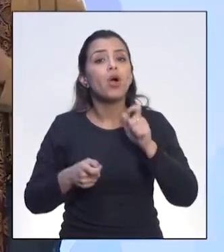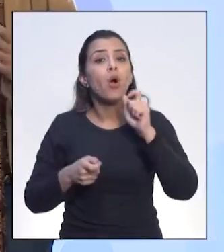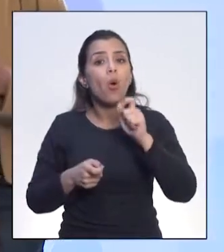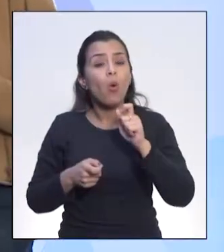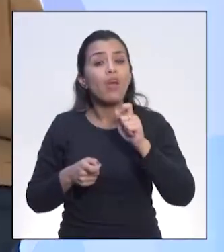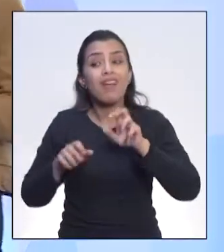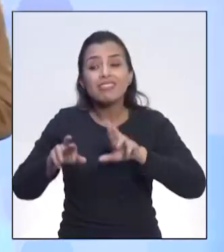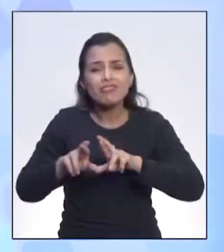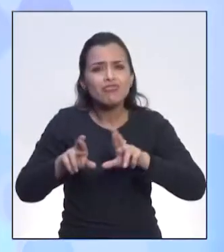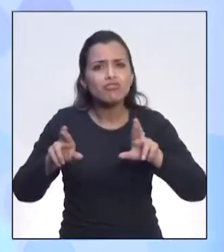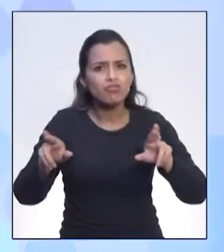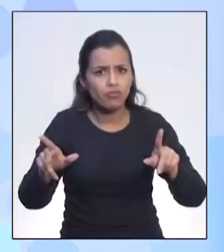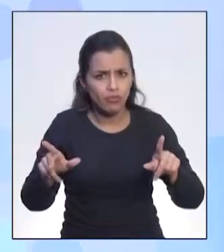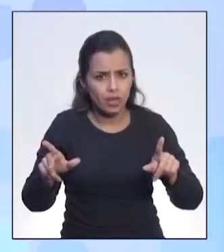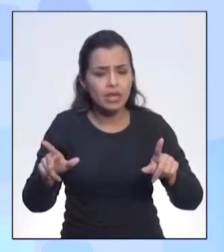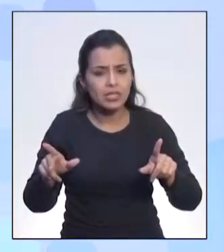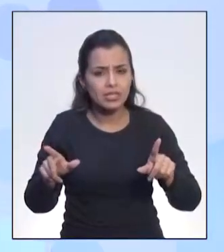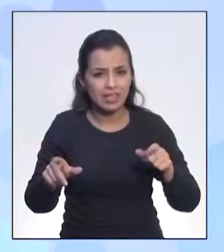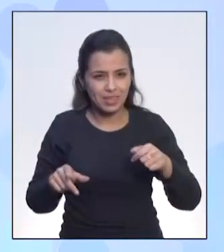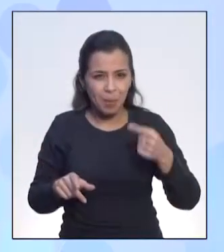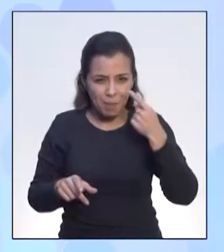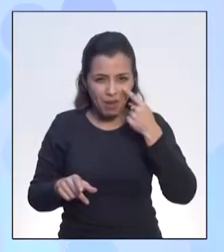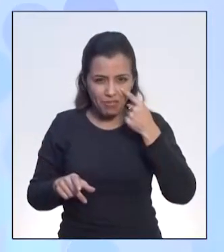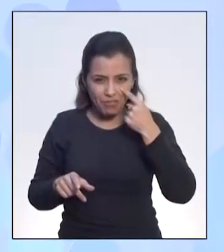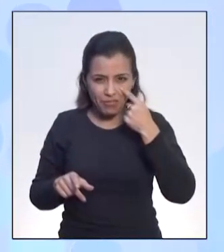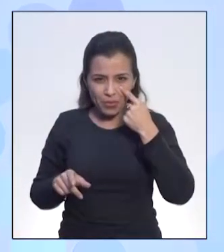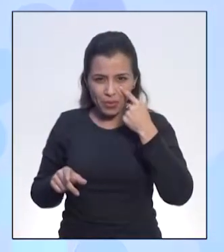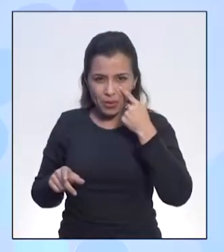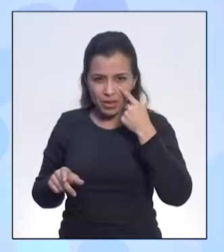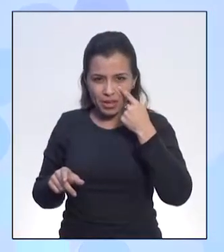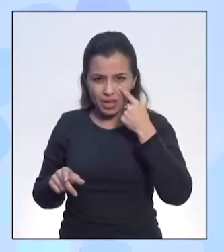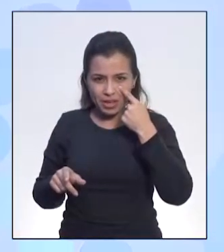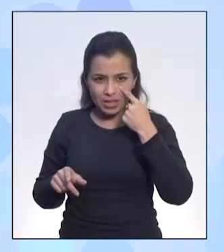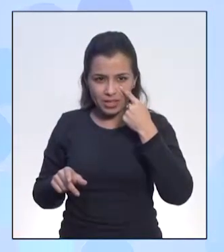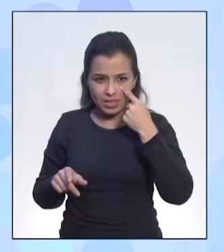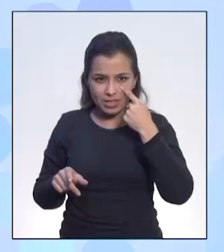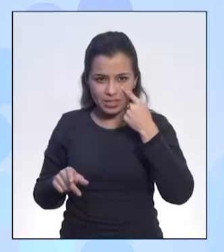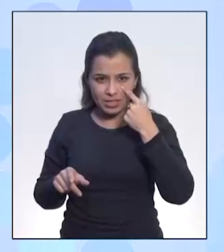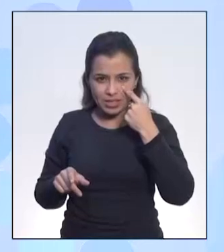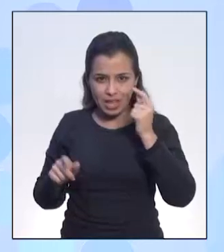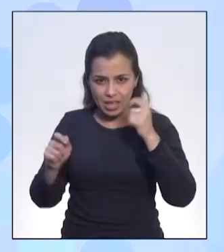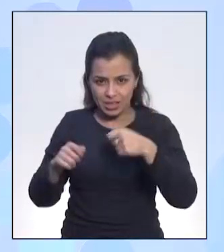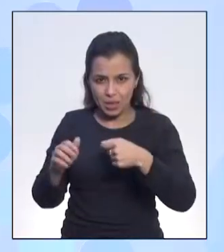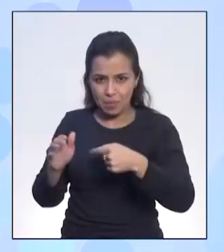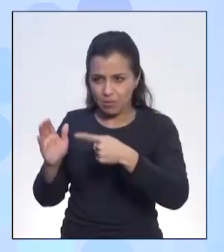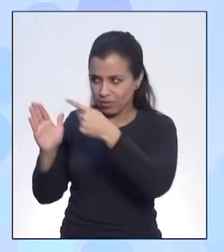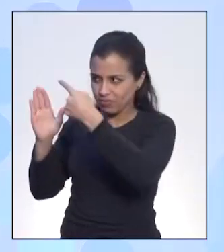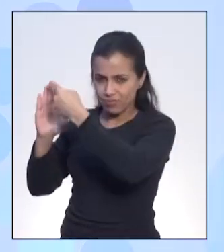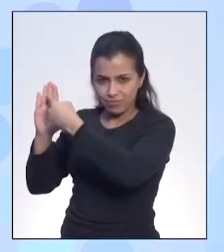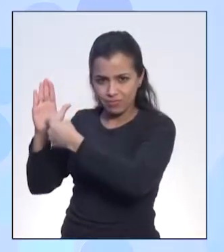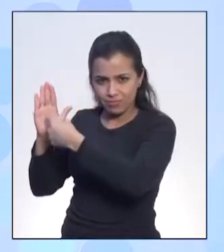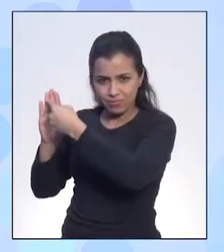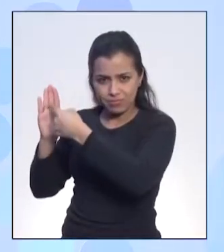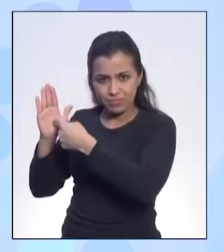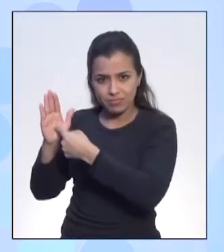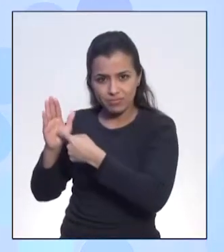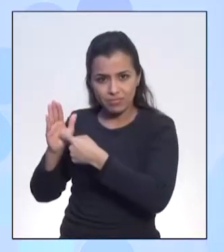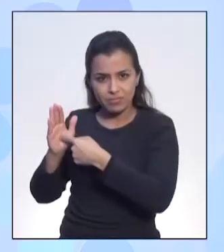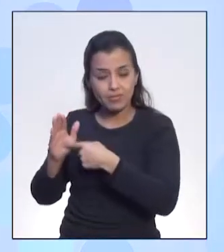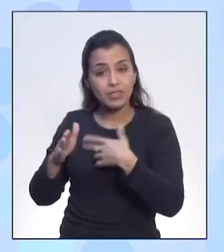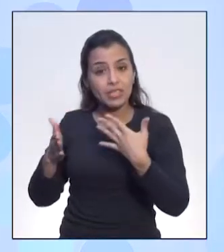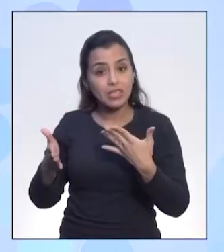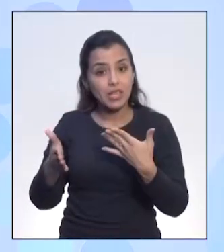essa diferença, né, vocês viram qual é, né, a parte que está demonstrando esses dados. E